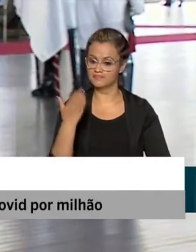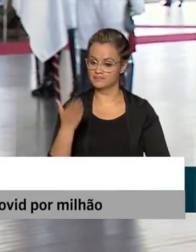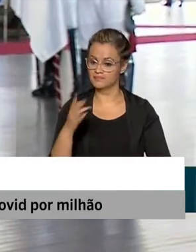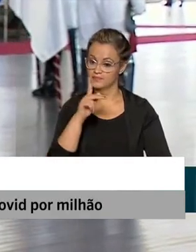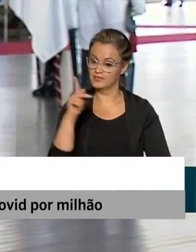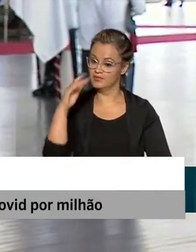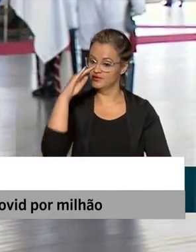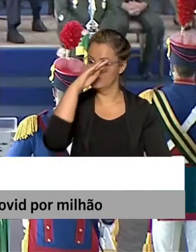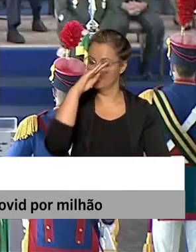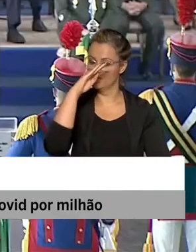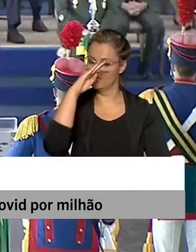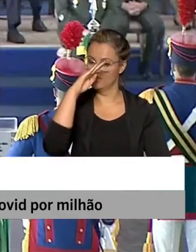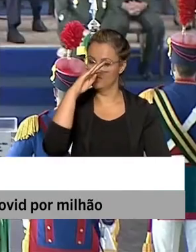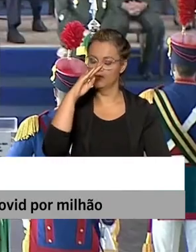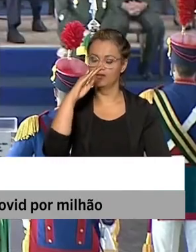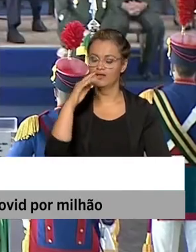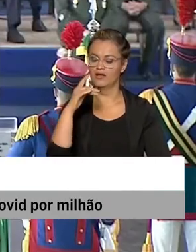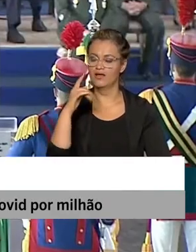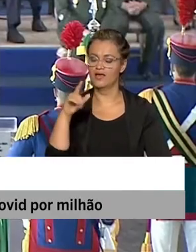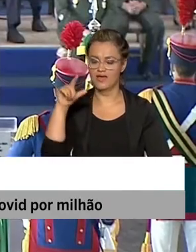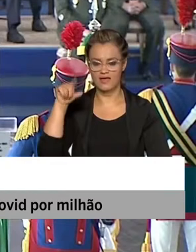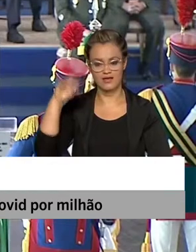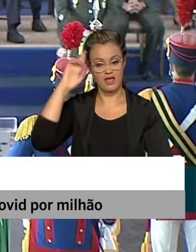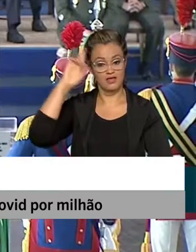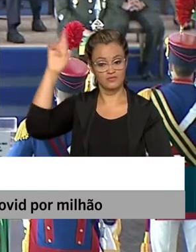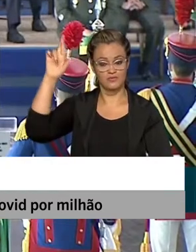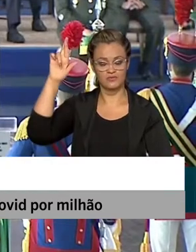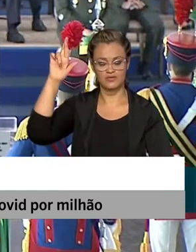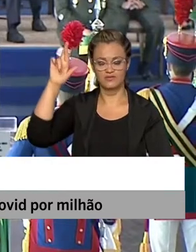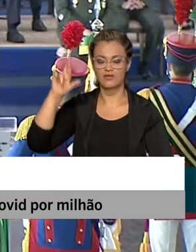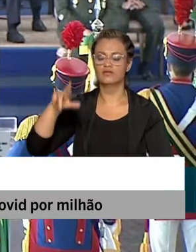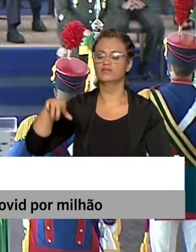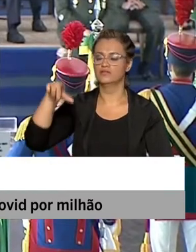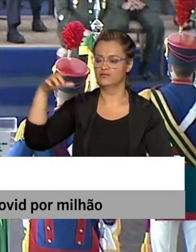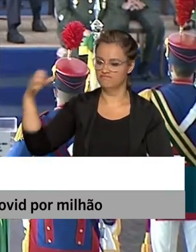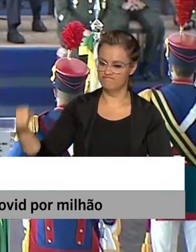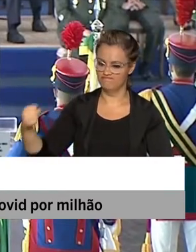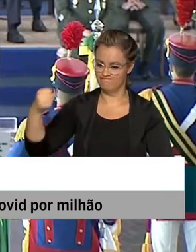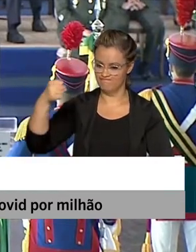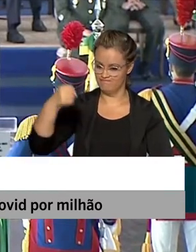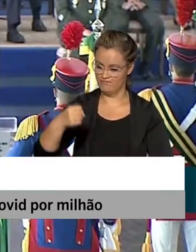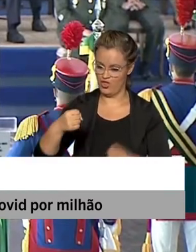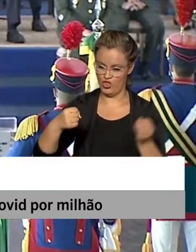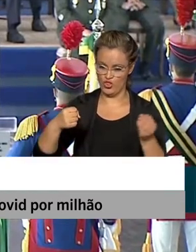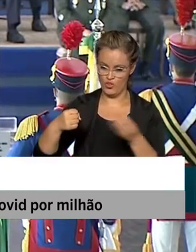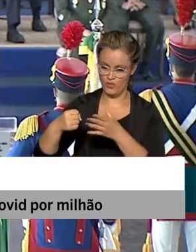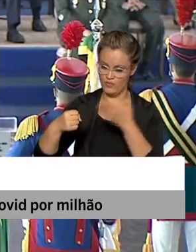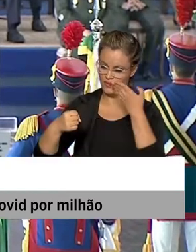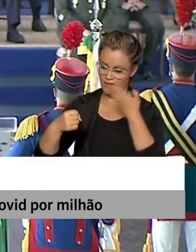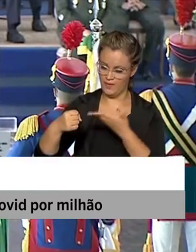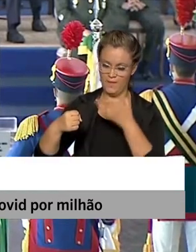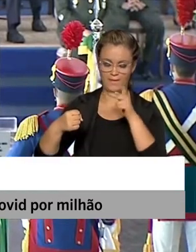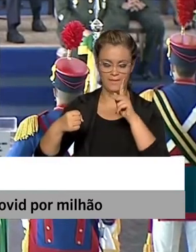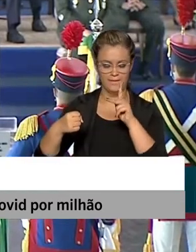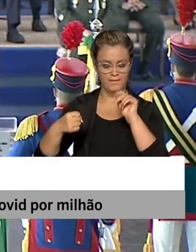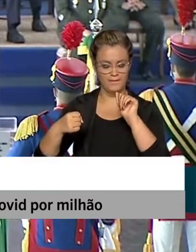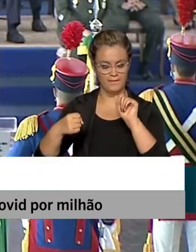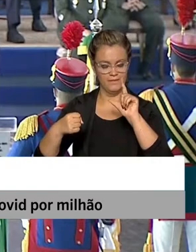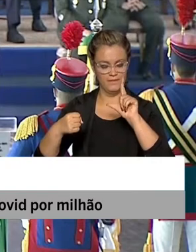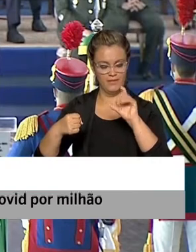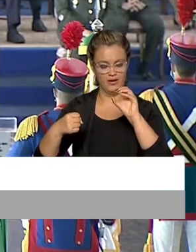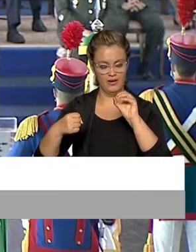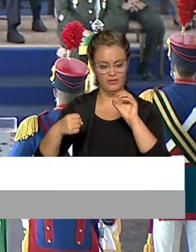Presidente da República, no uso da atribuição que lhe confere, resolve nomear o General de Exército Paulo Sérgio